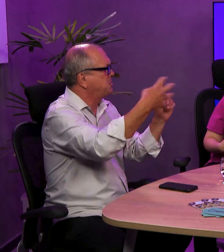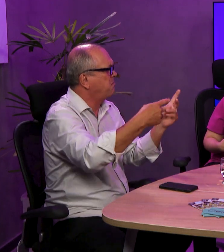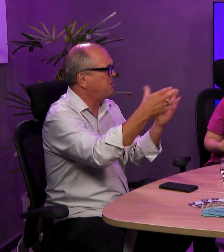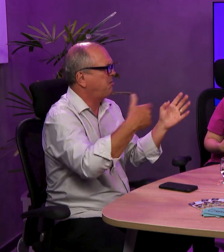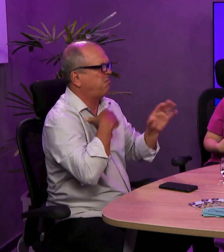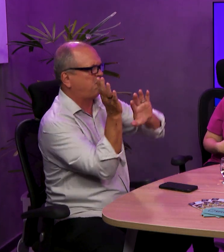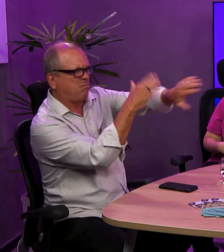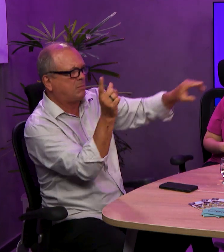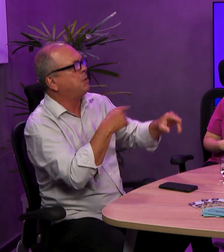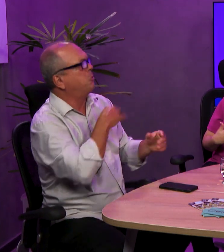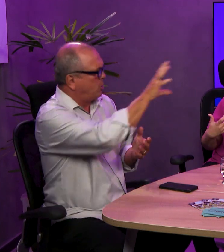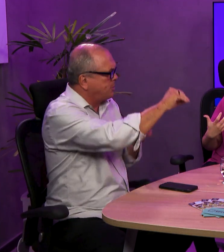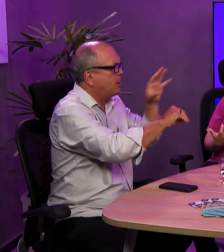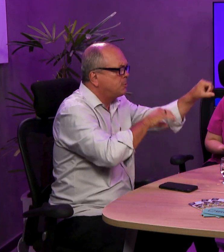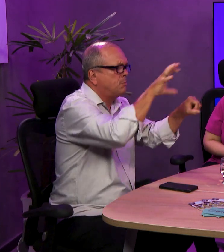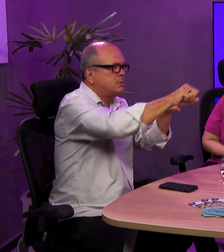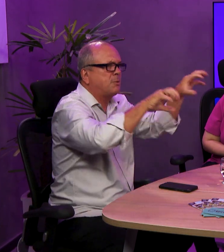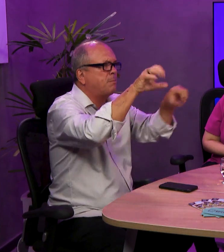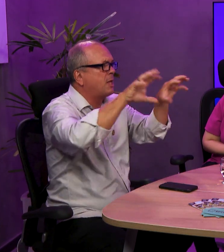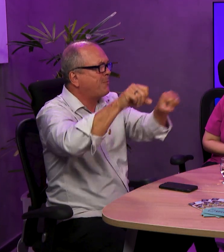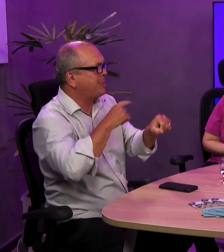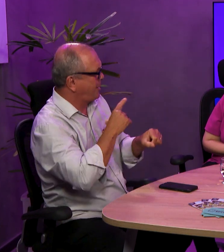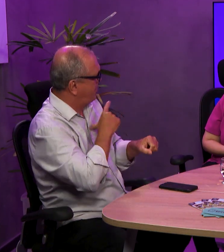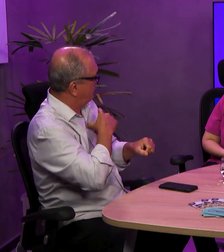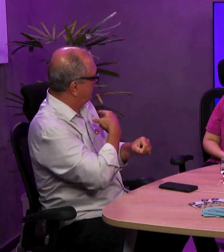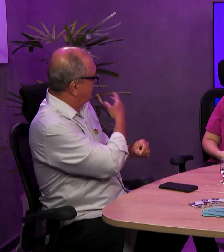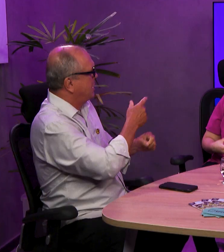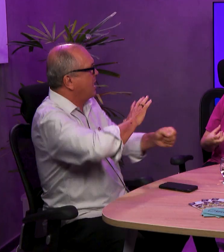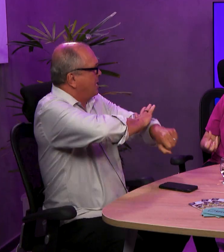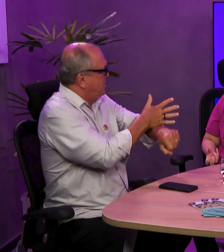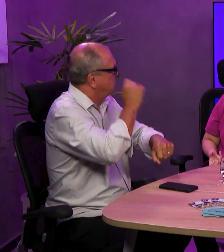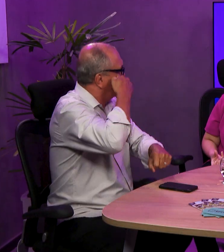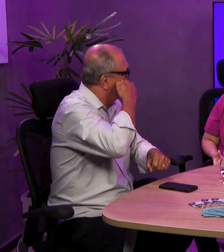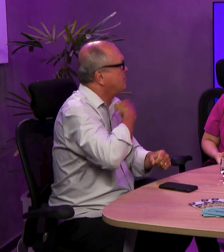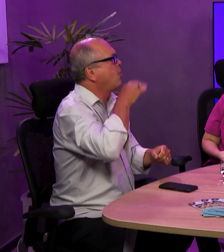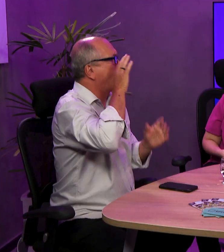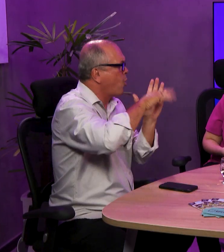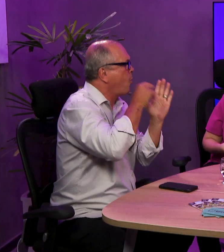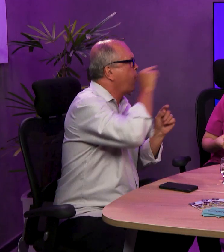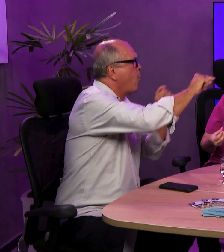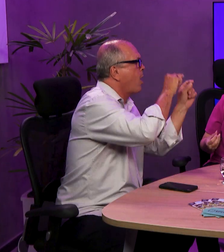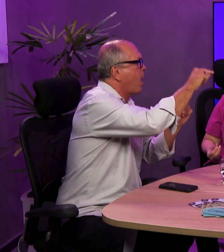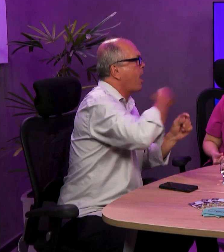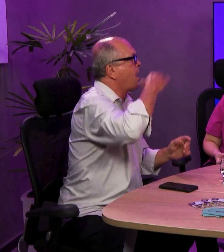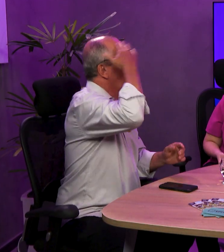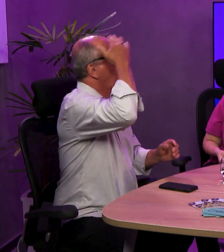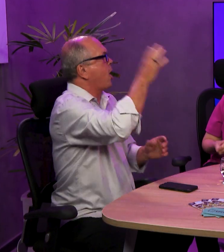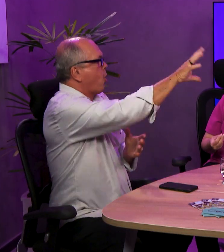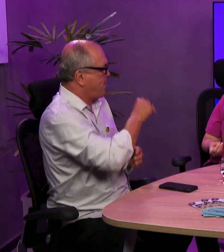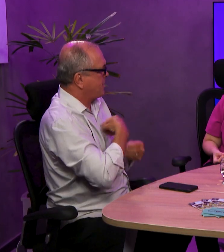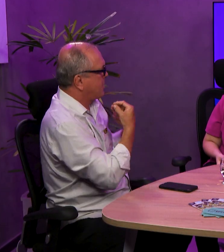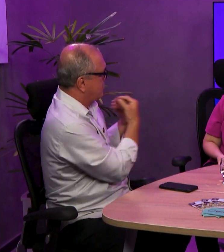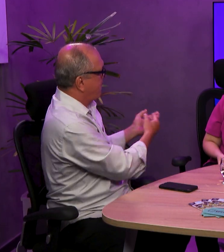Porque a doutora Cristiane se mostrou, né, assim, uma pessoa maravilhosa que luta, né, tanto pelas pessoas